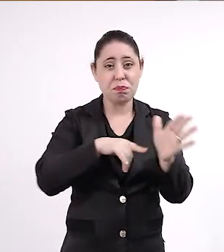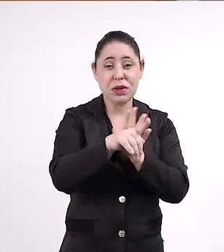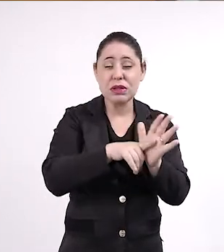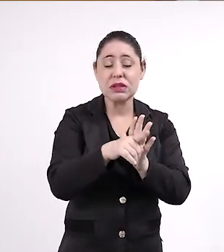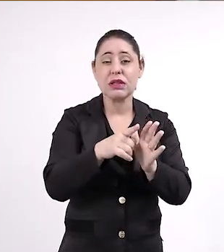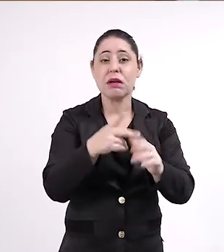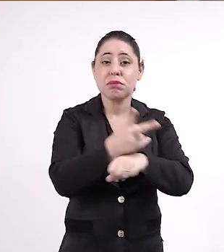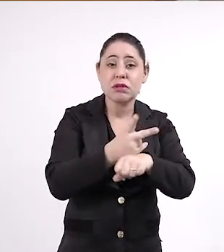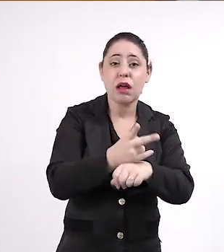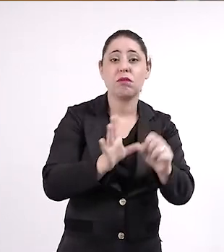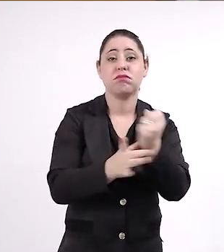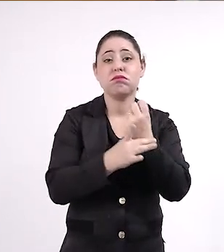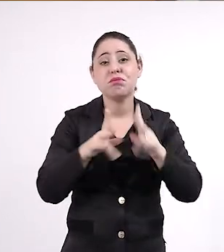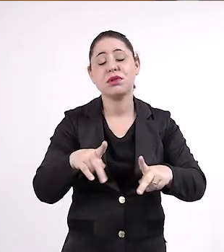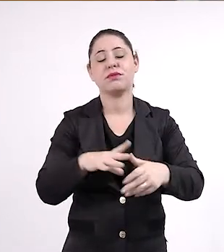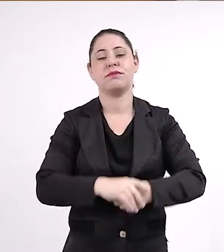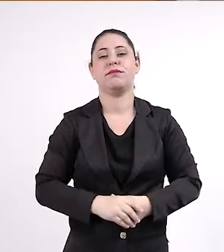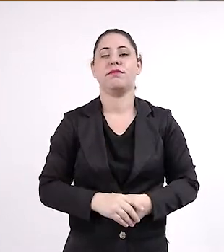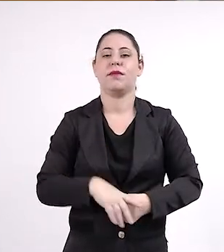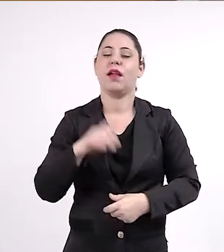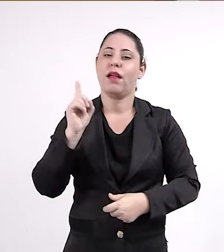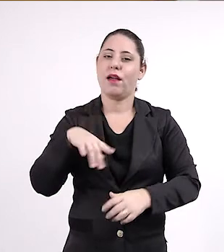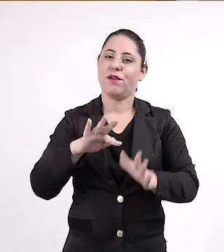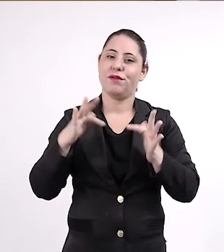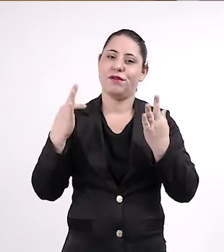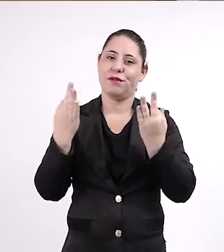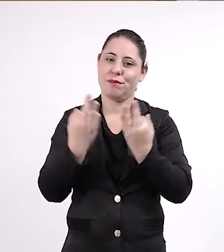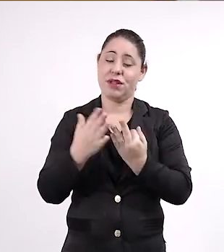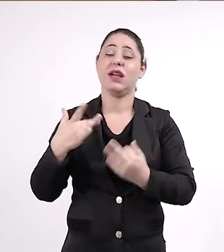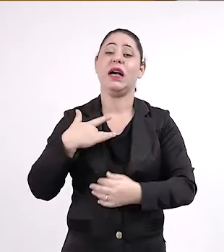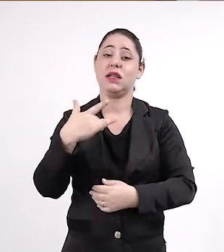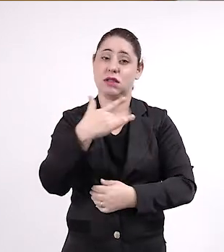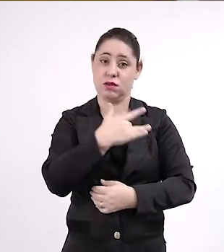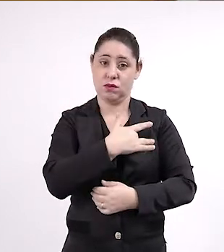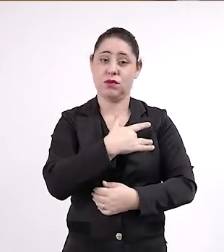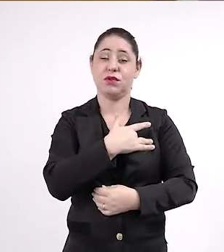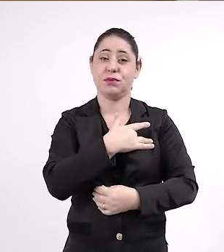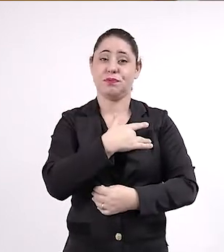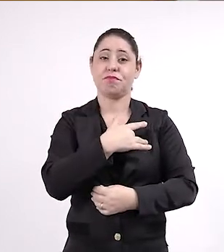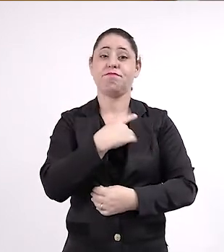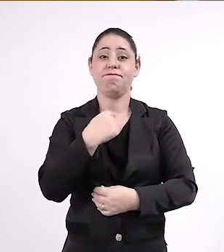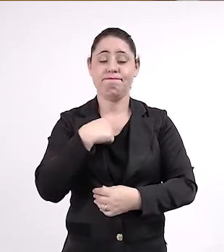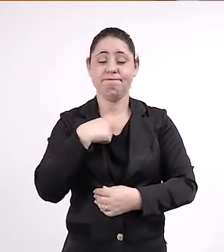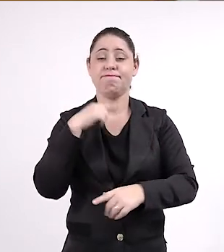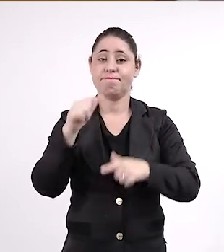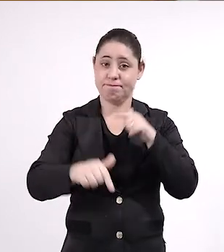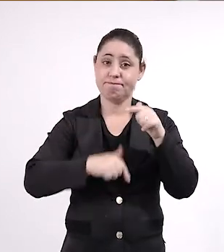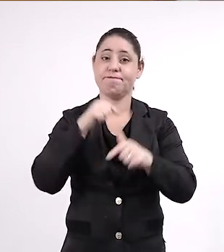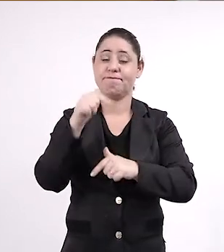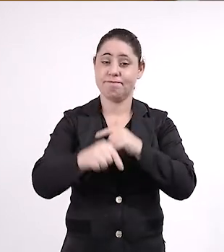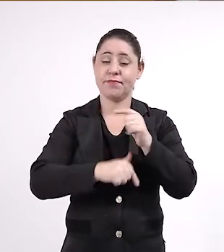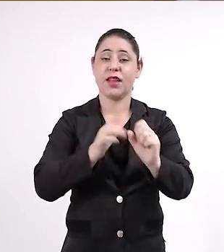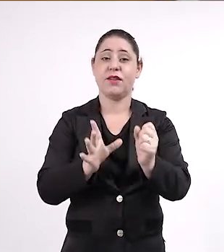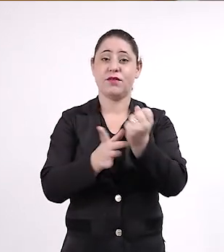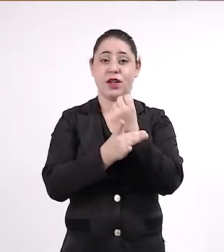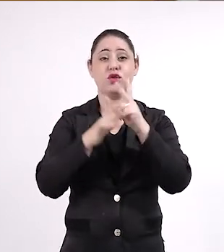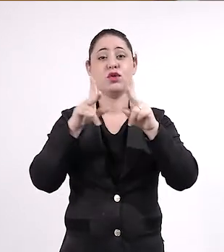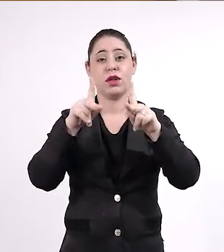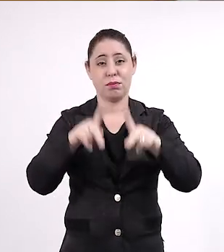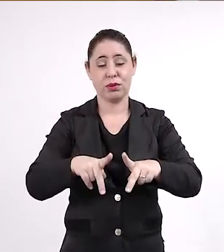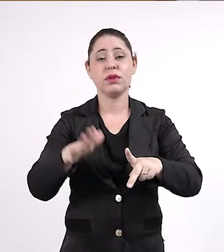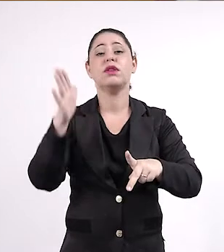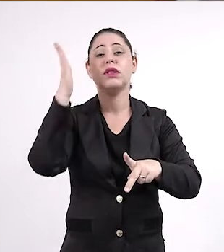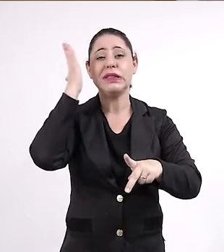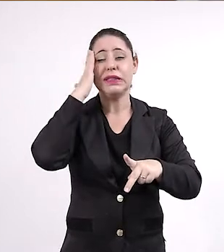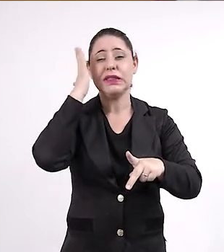pública. Sem dúvidas, né? São, além da família, a saúde. Eu já trabalhei 2 anos em defensoria